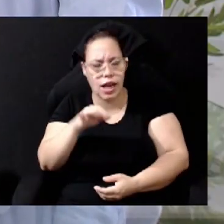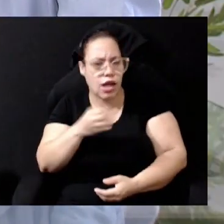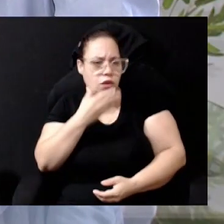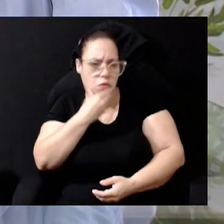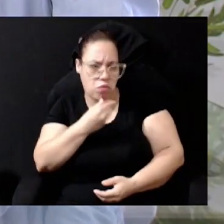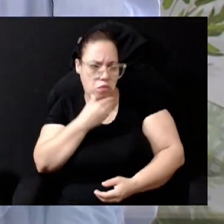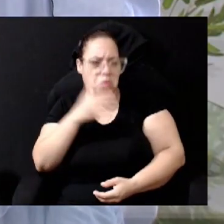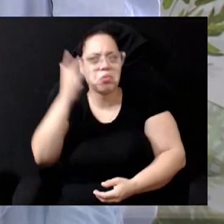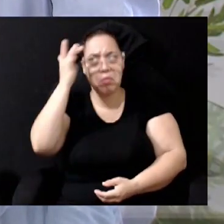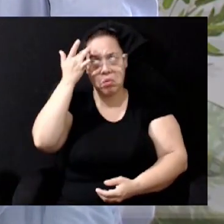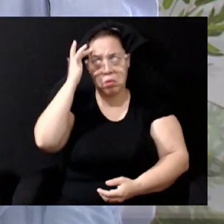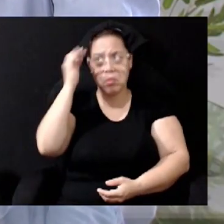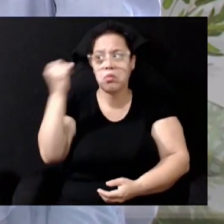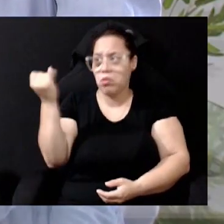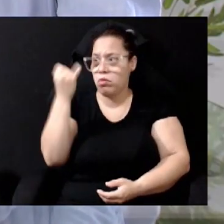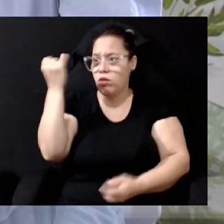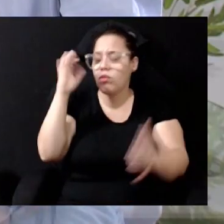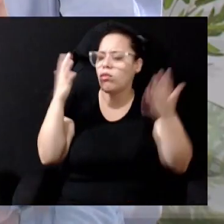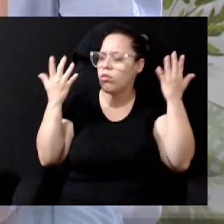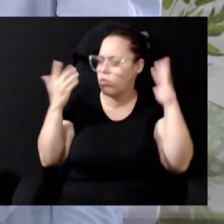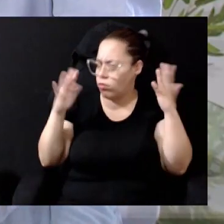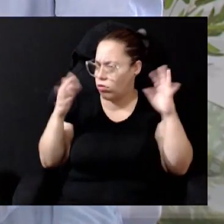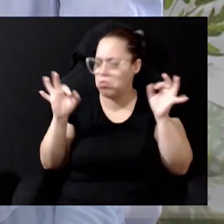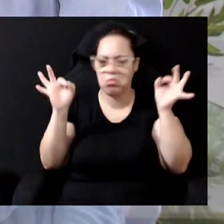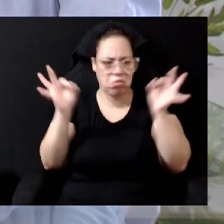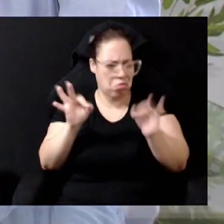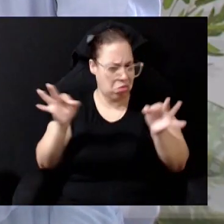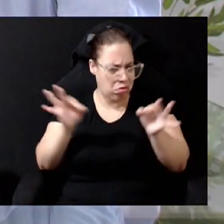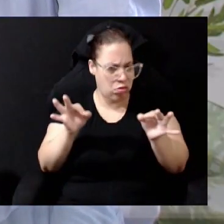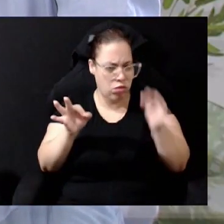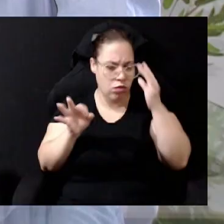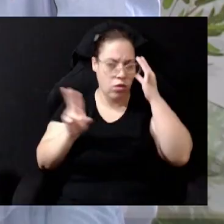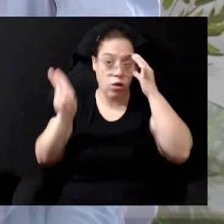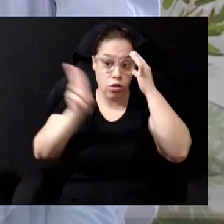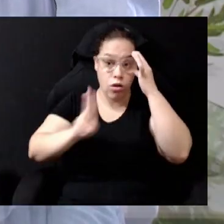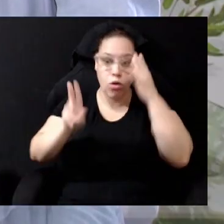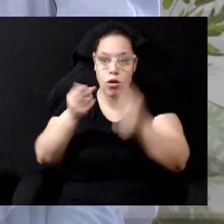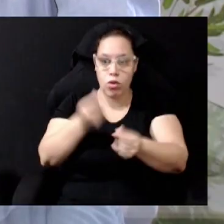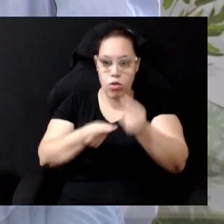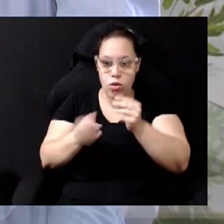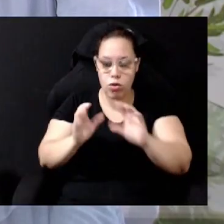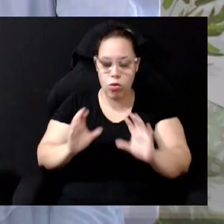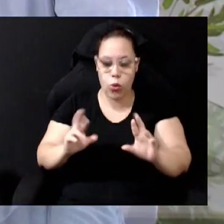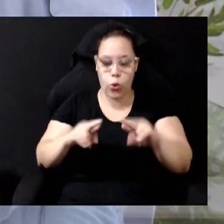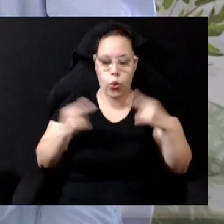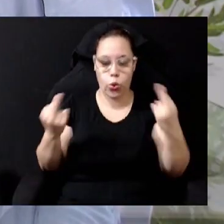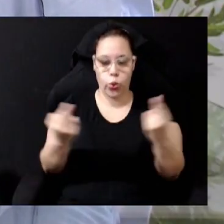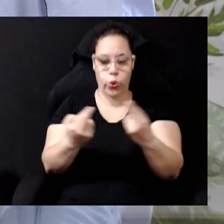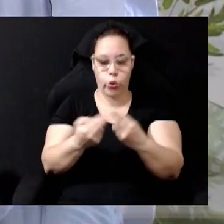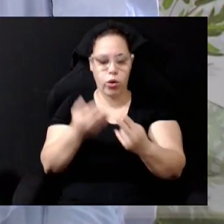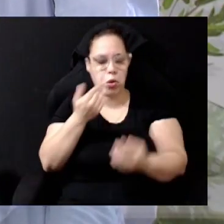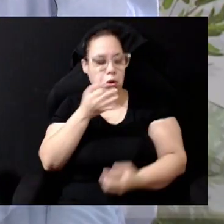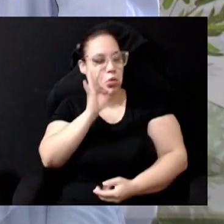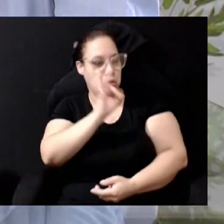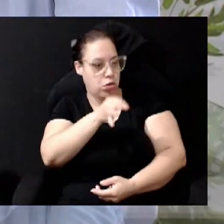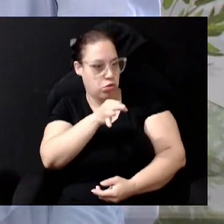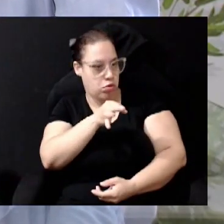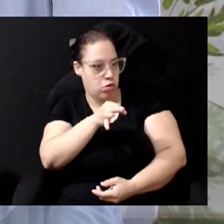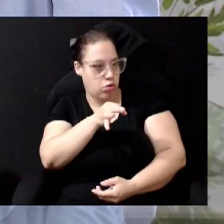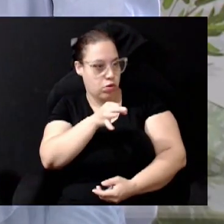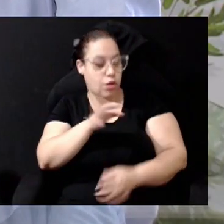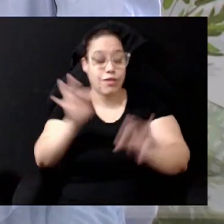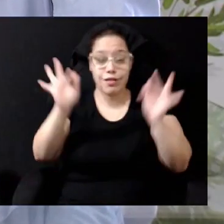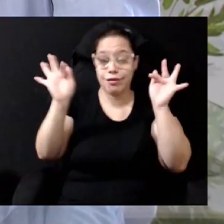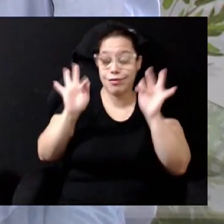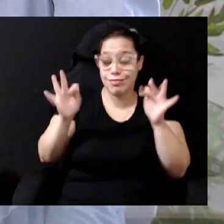importante celebrar, eu acho importante a gente, né, usar o nosso dinheiro para reunir a família, para comer bem, para ter felicidade, alegria, para